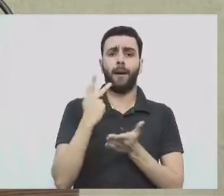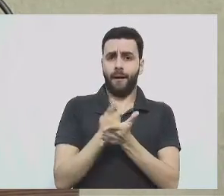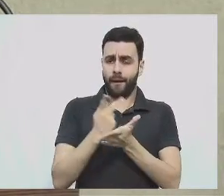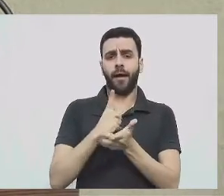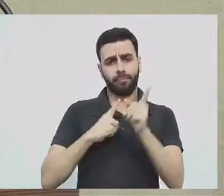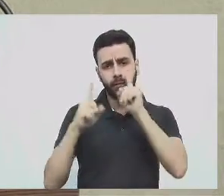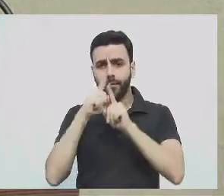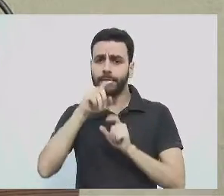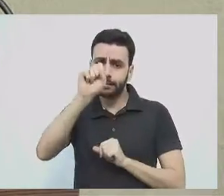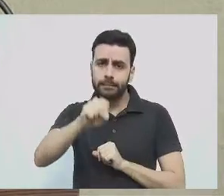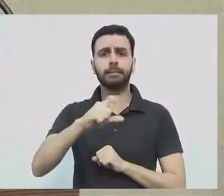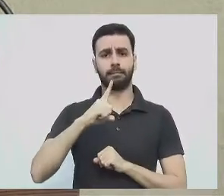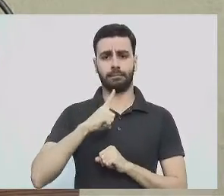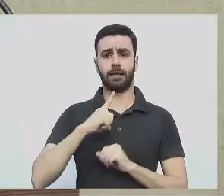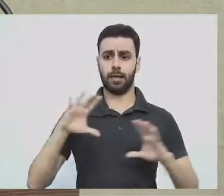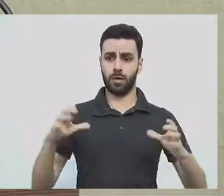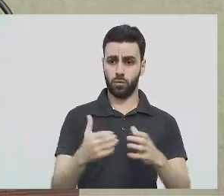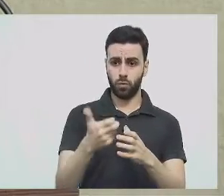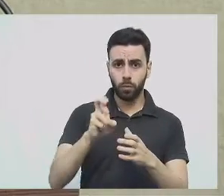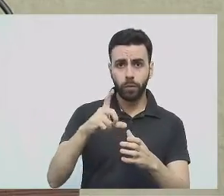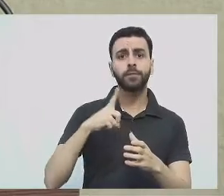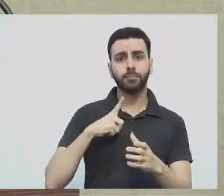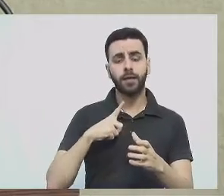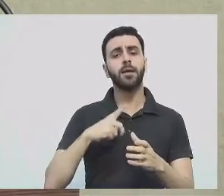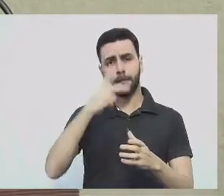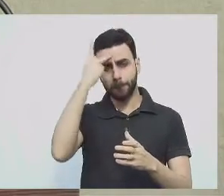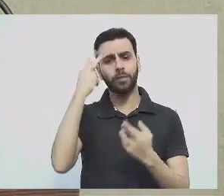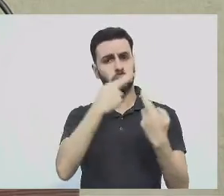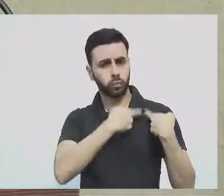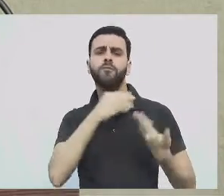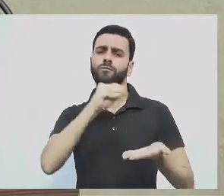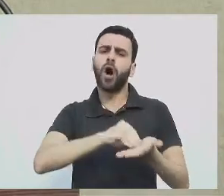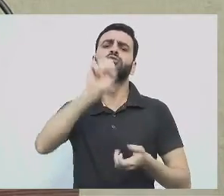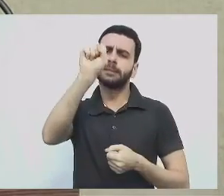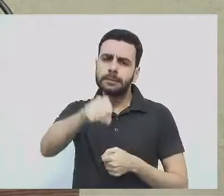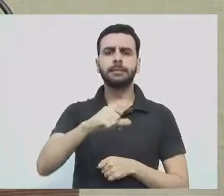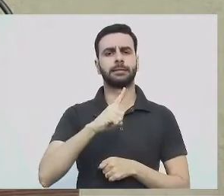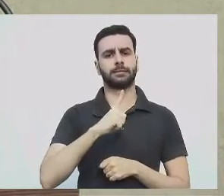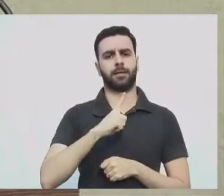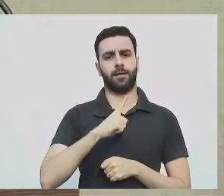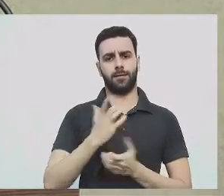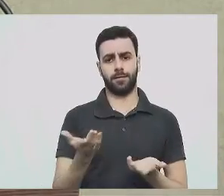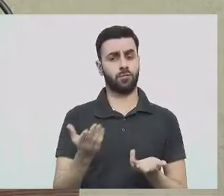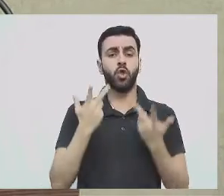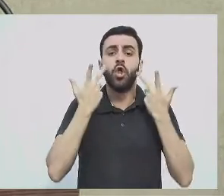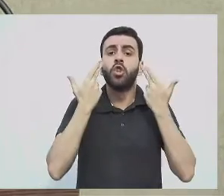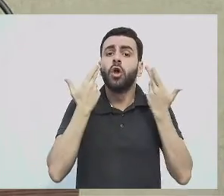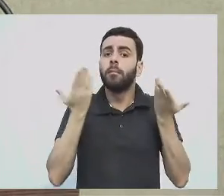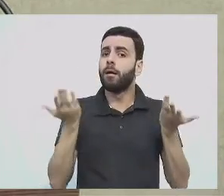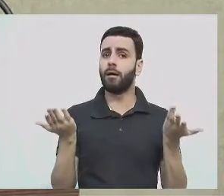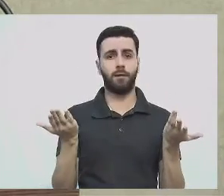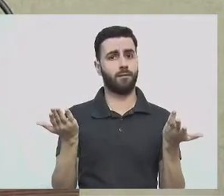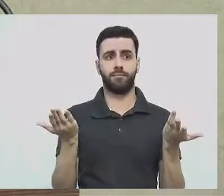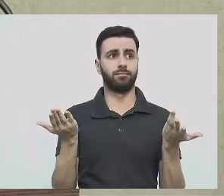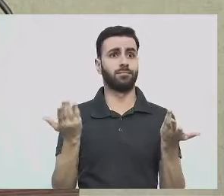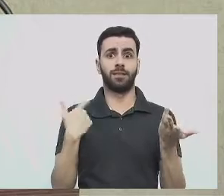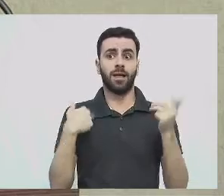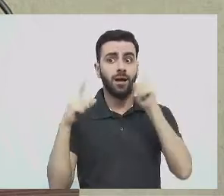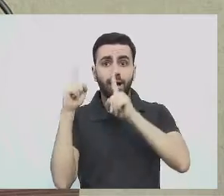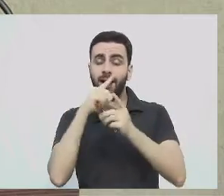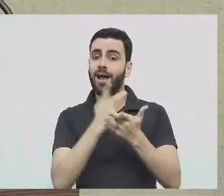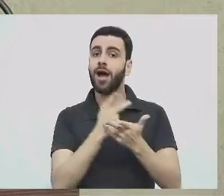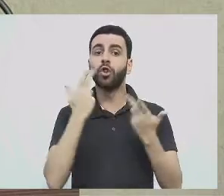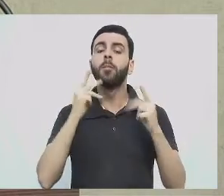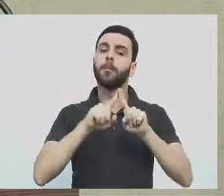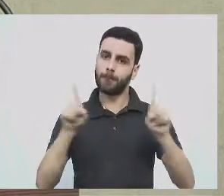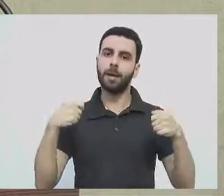sim. Entre os 15, tem pessoas que não cumpriram com seu papel de vereador. Isso é normal, pessoas, a gente erra na vida. Agora, a